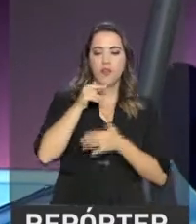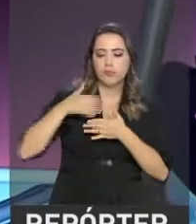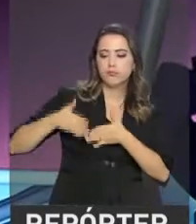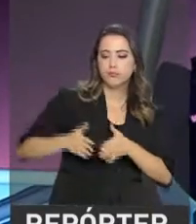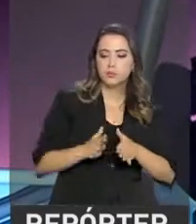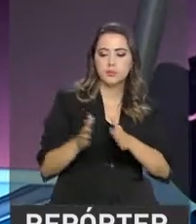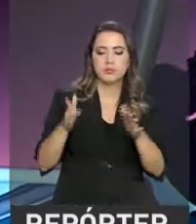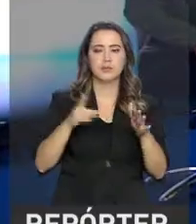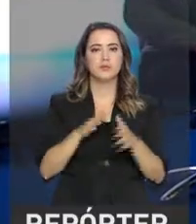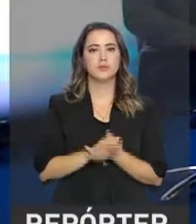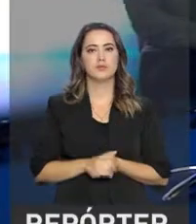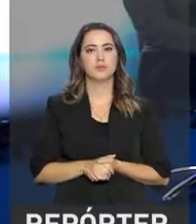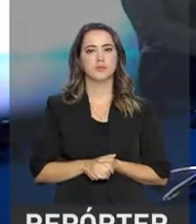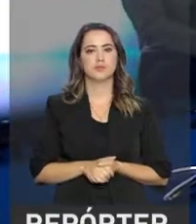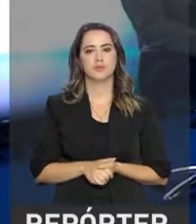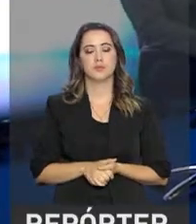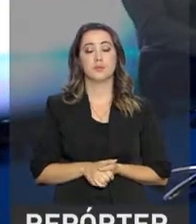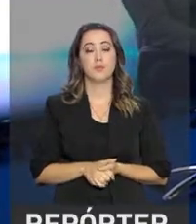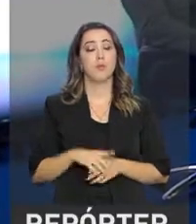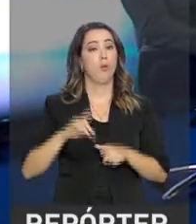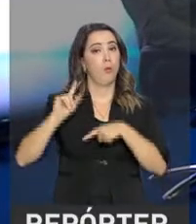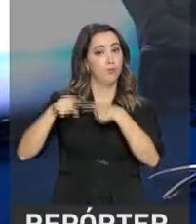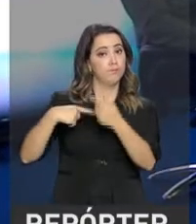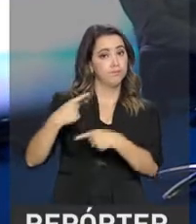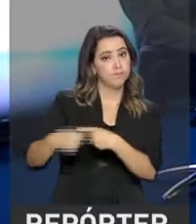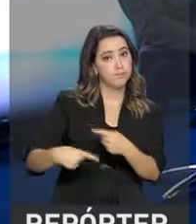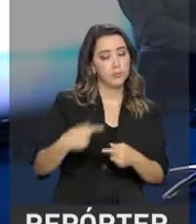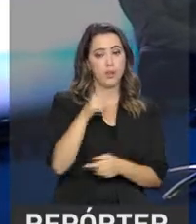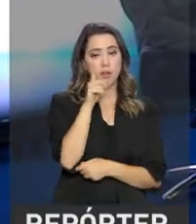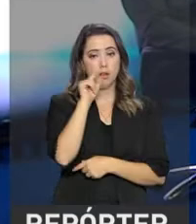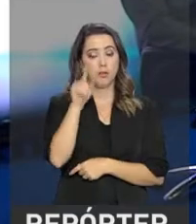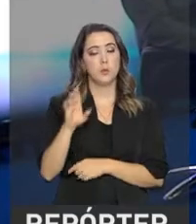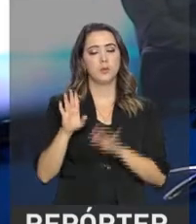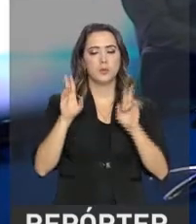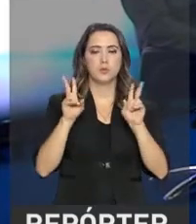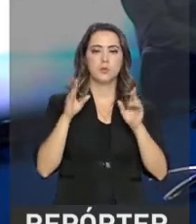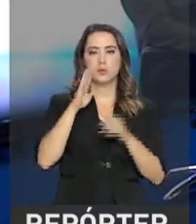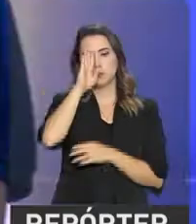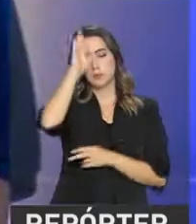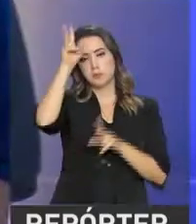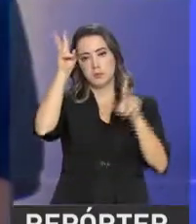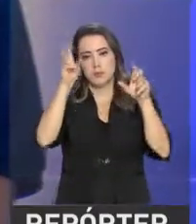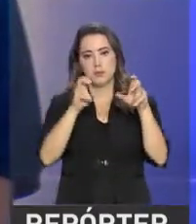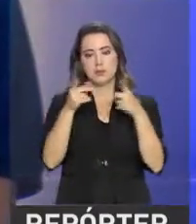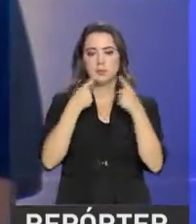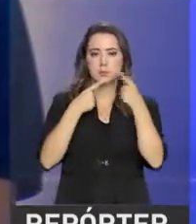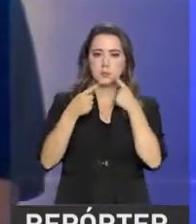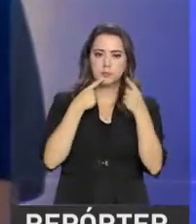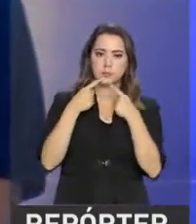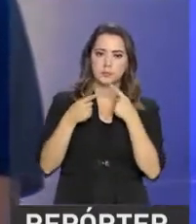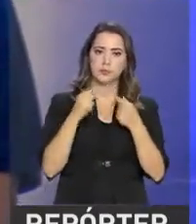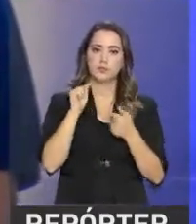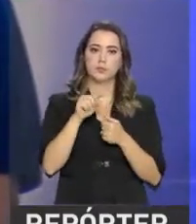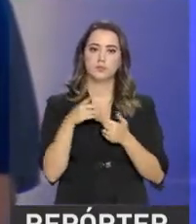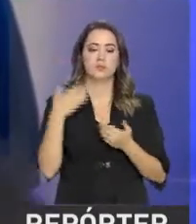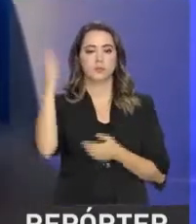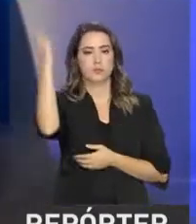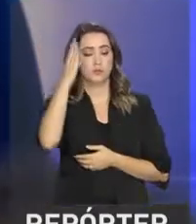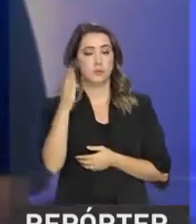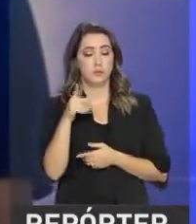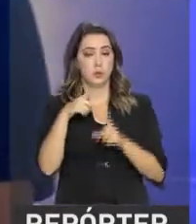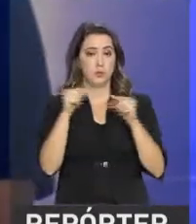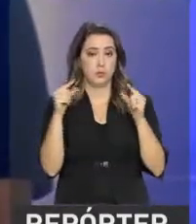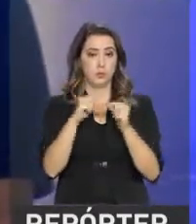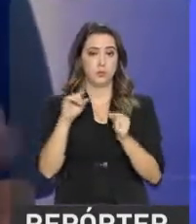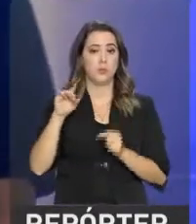trás e para os lados. Nos próximos dias, a água vai ser um dos principais assuntos discutidos na capital federal.